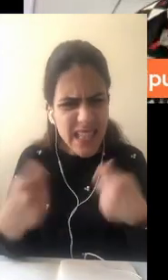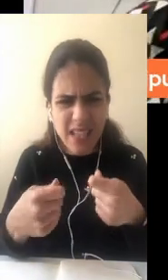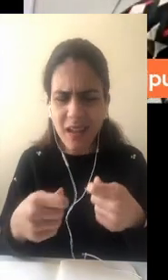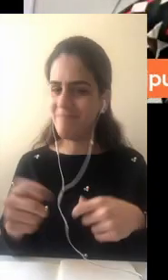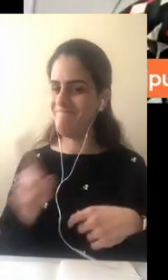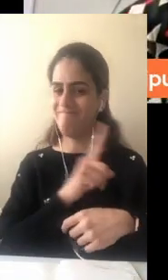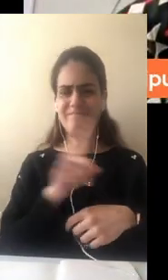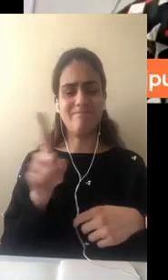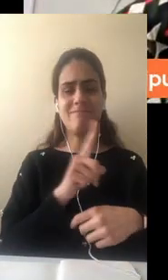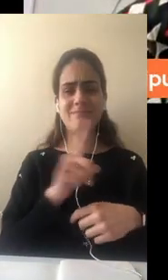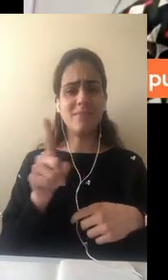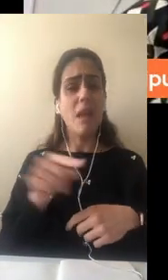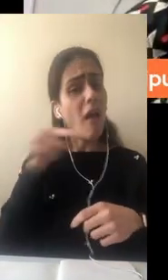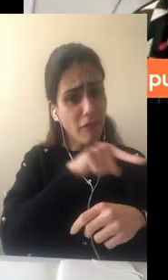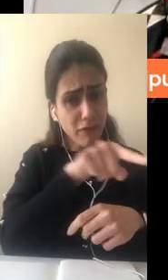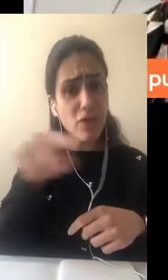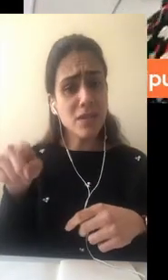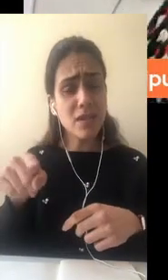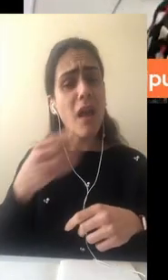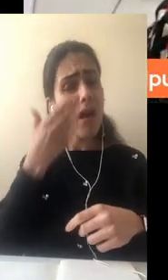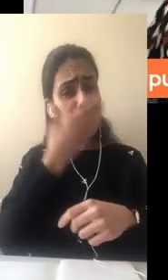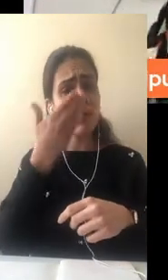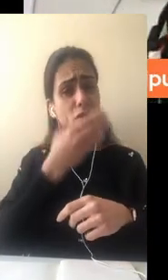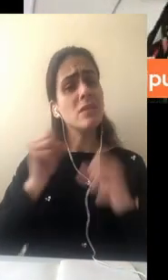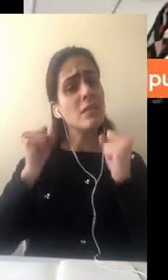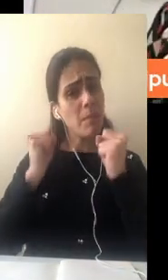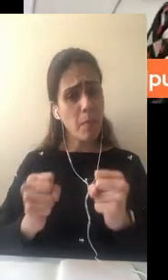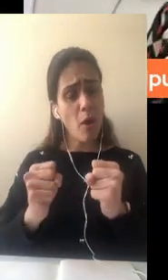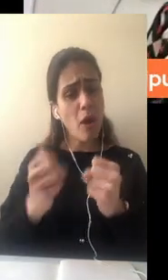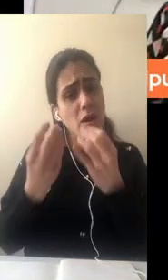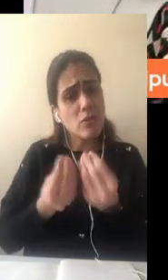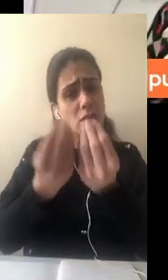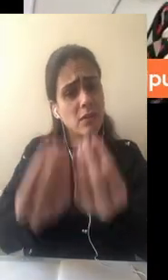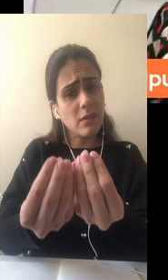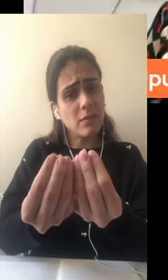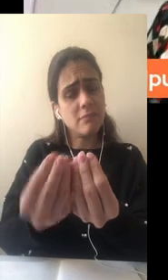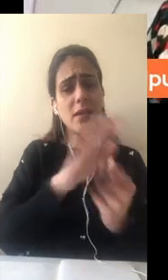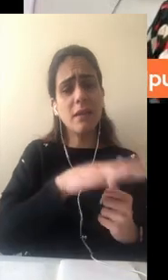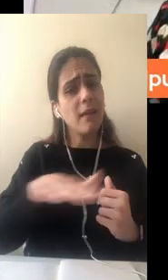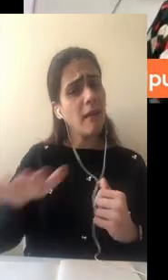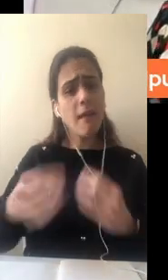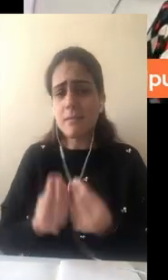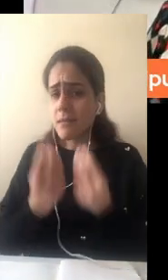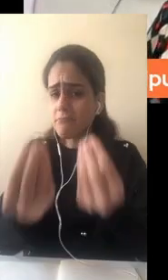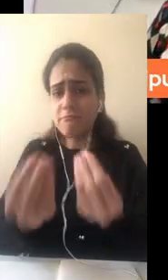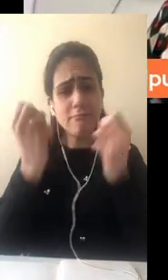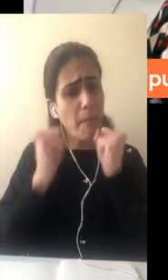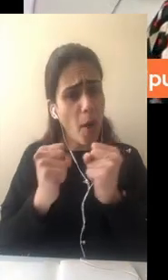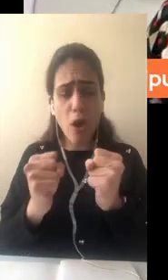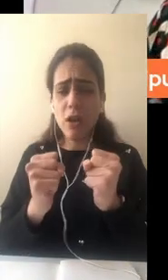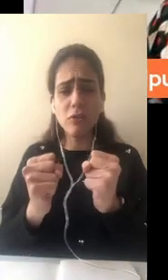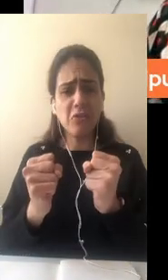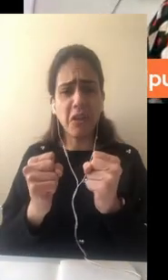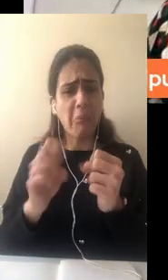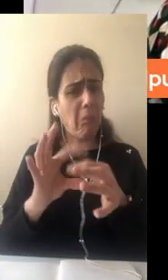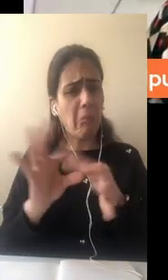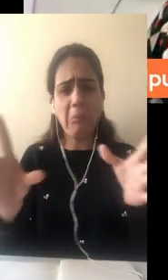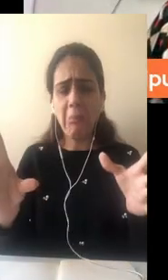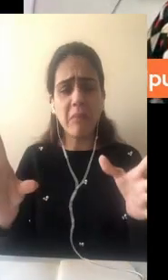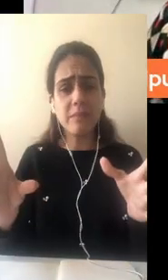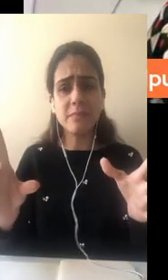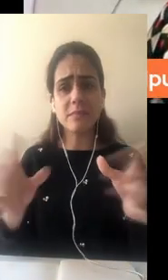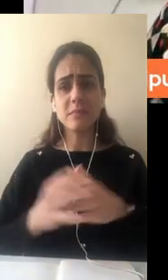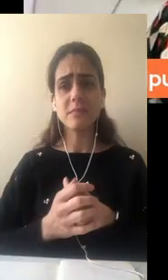doce. E daí você pode dar doce para sua criança e falar, ó, ganhou doce. Ganhou um monte de doce variado sem precisar.